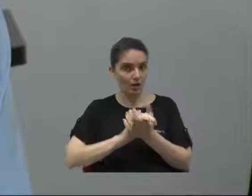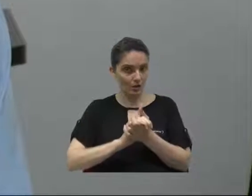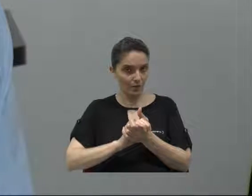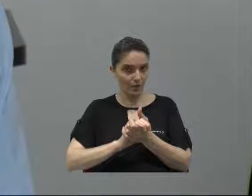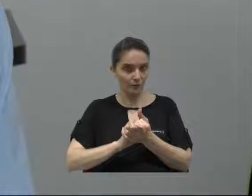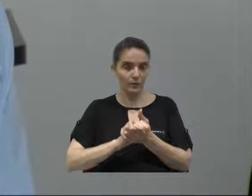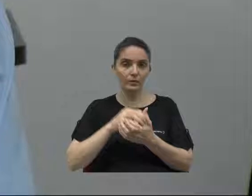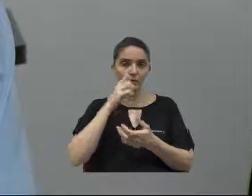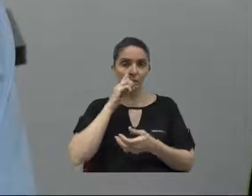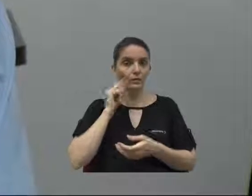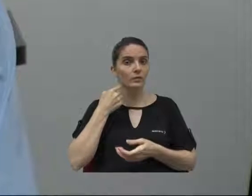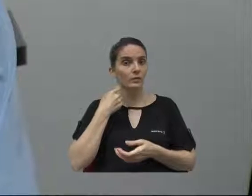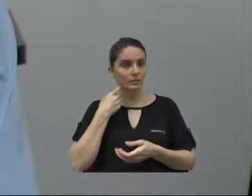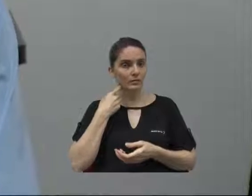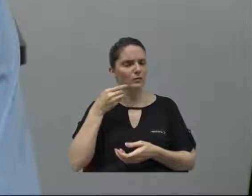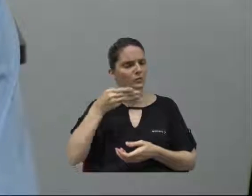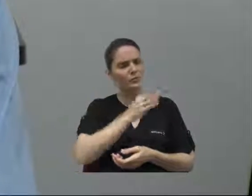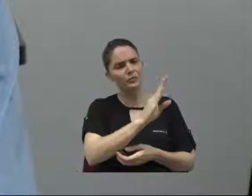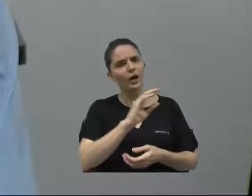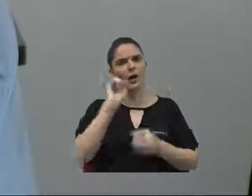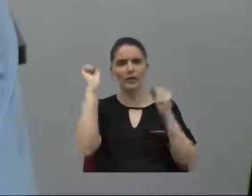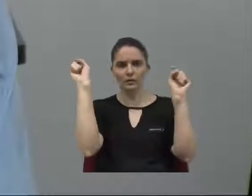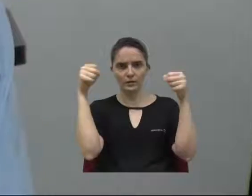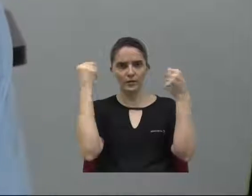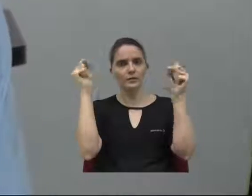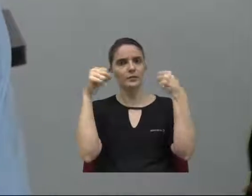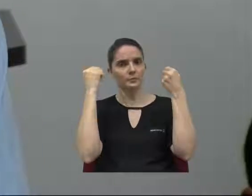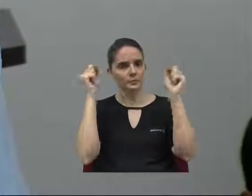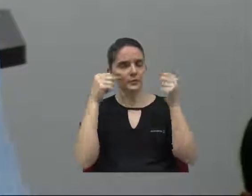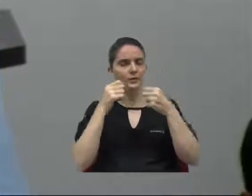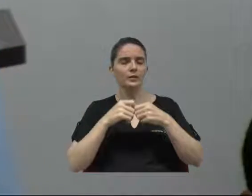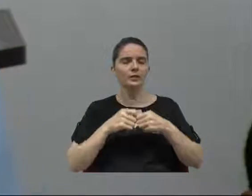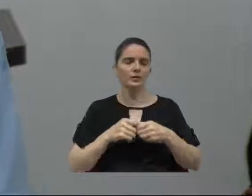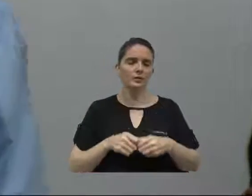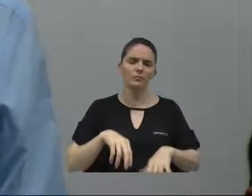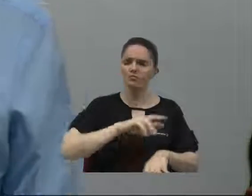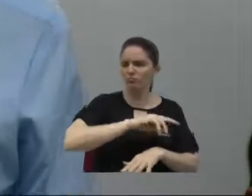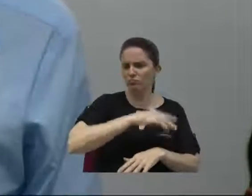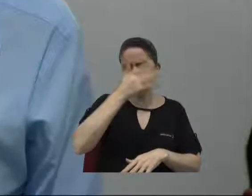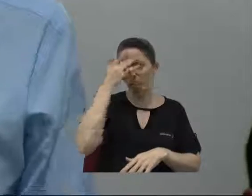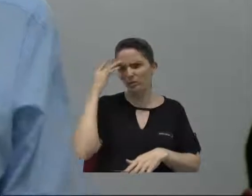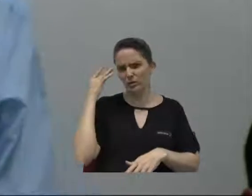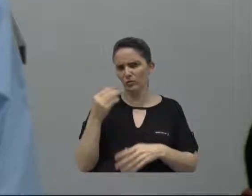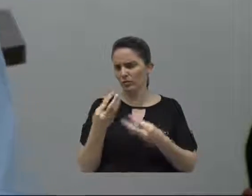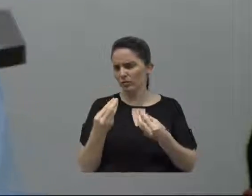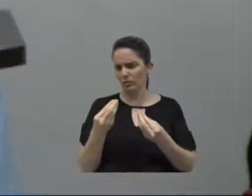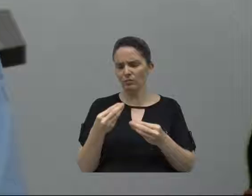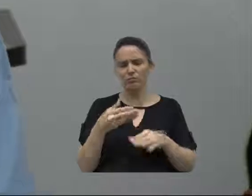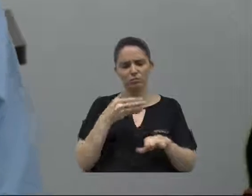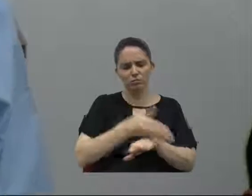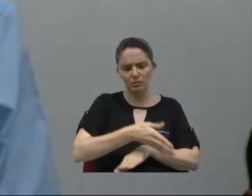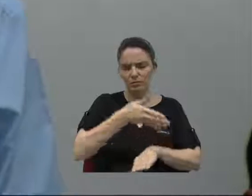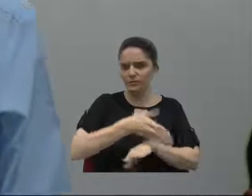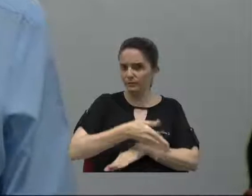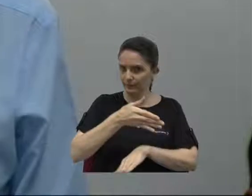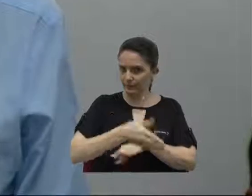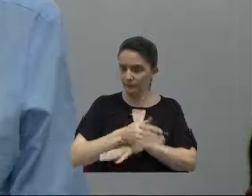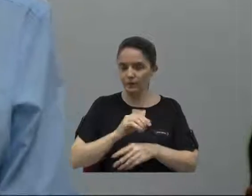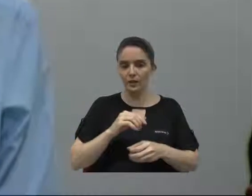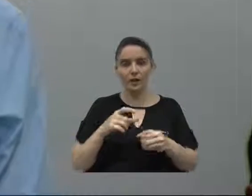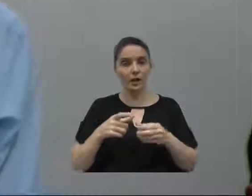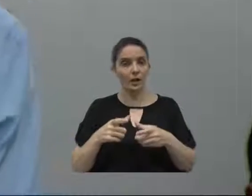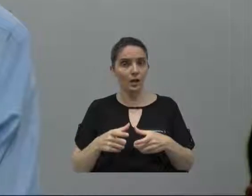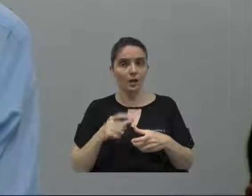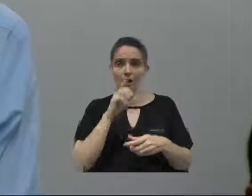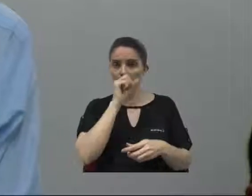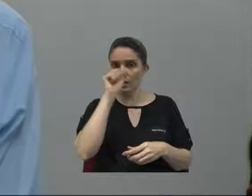hidroginástica, academia, filho. E várias pessoas, eu acho que quase todo mundo passou por ali. E Limeira é considerada